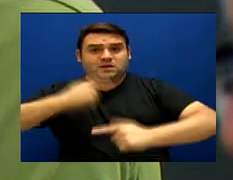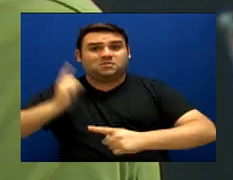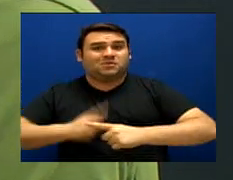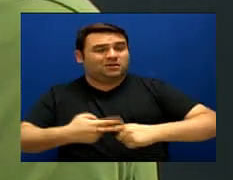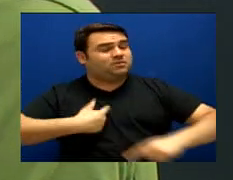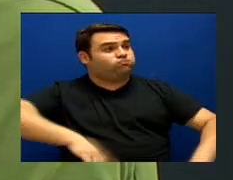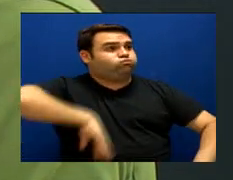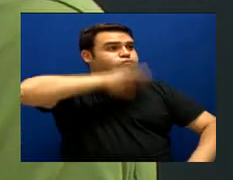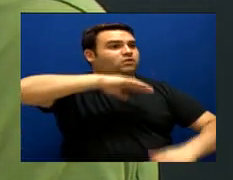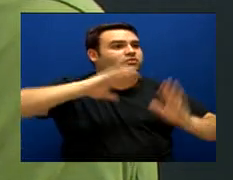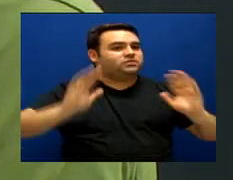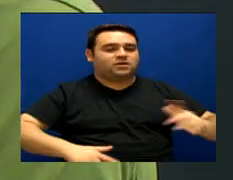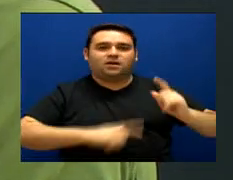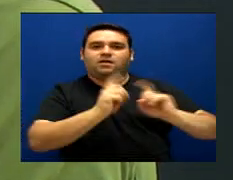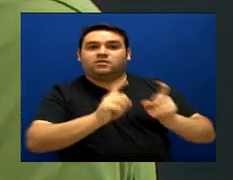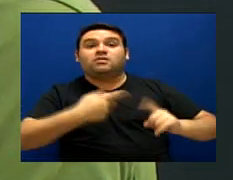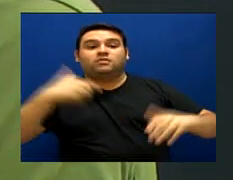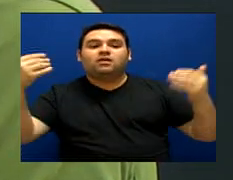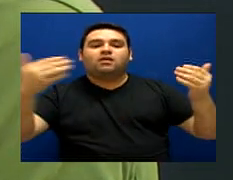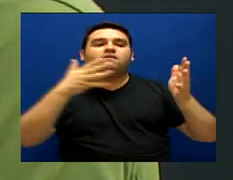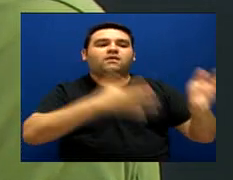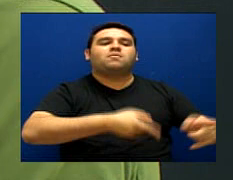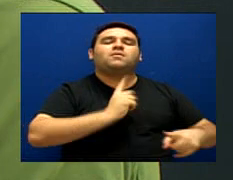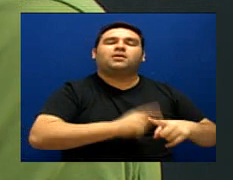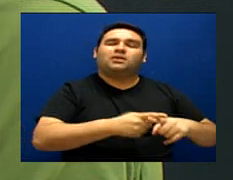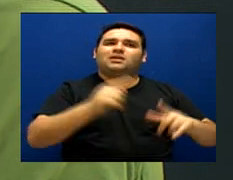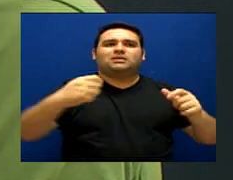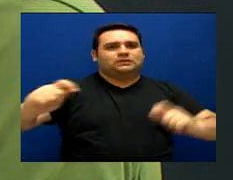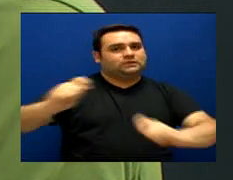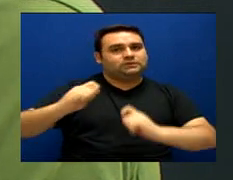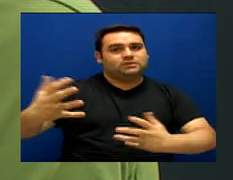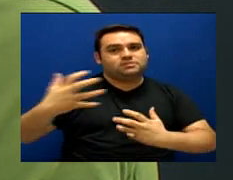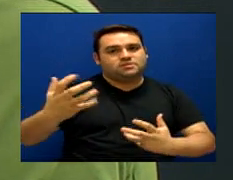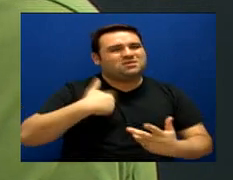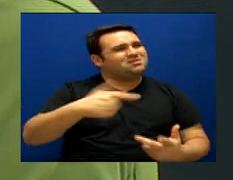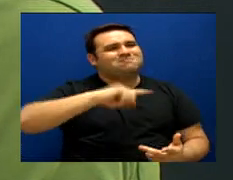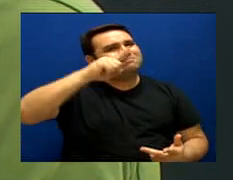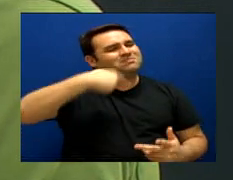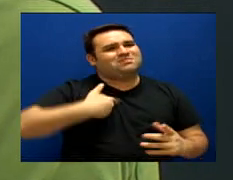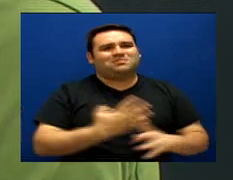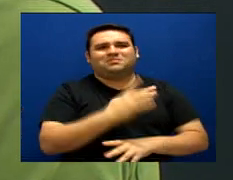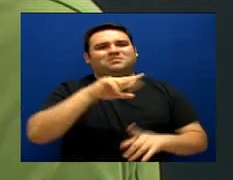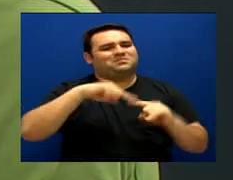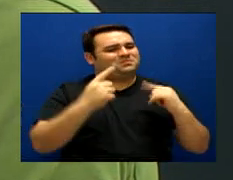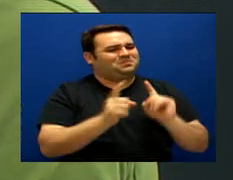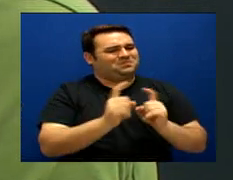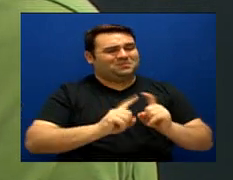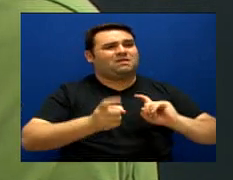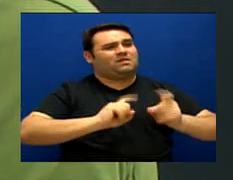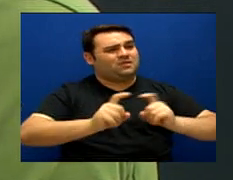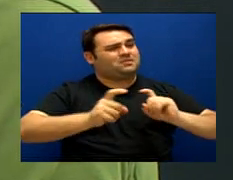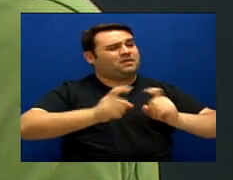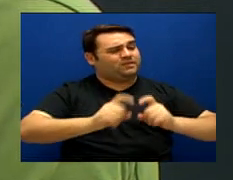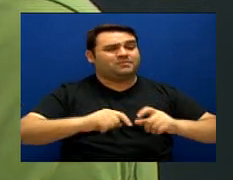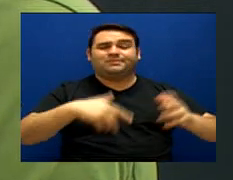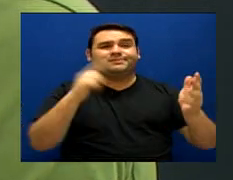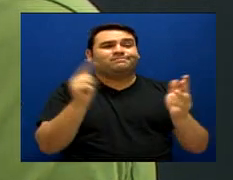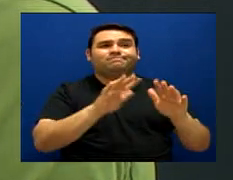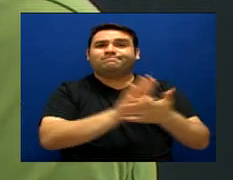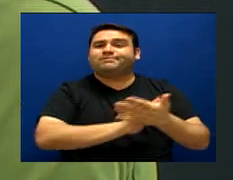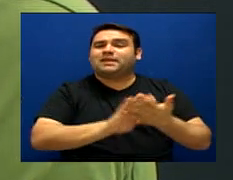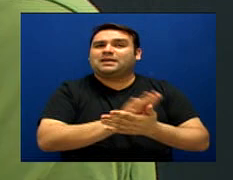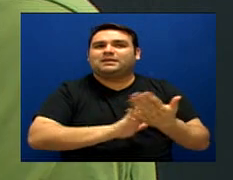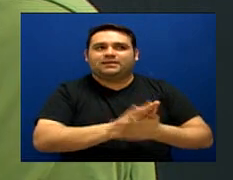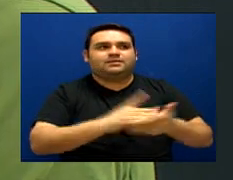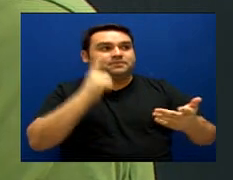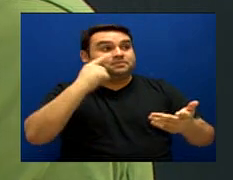estava cansado de reuniões. Eu vim mesmo porque eles pressionaram, porque não aguento mais reuniões e nada sai do papel. Então, eu quero